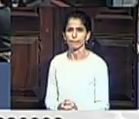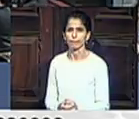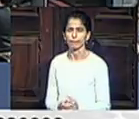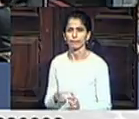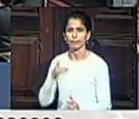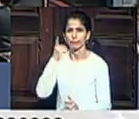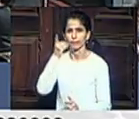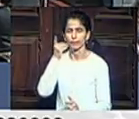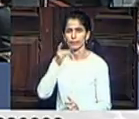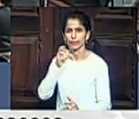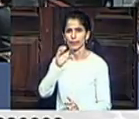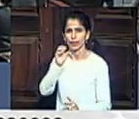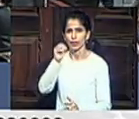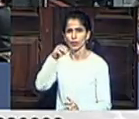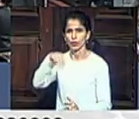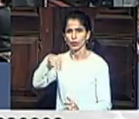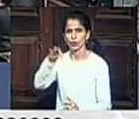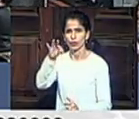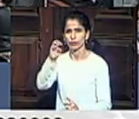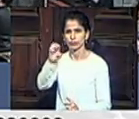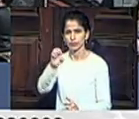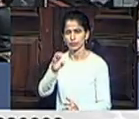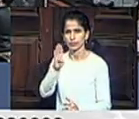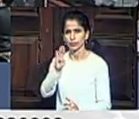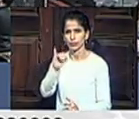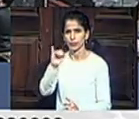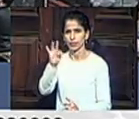Deputado Conte Bittencourt.